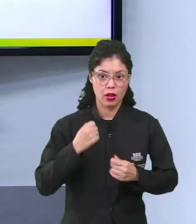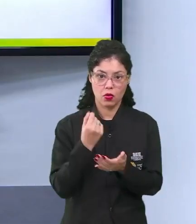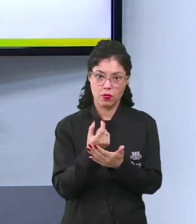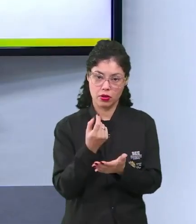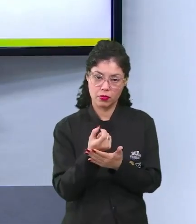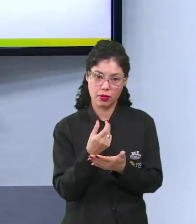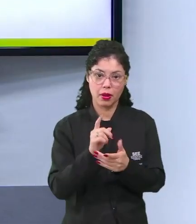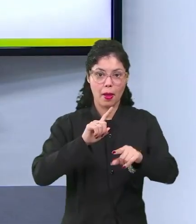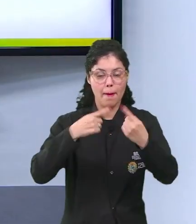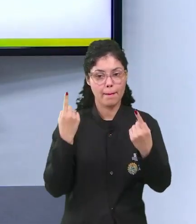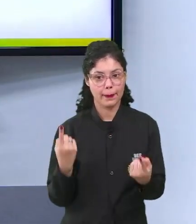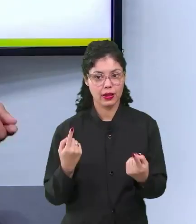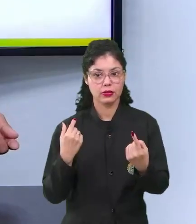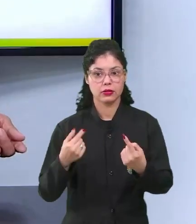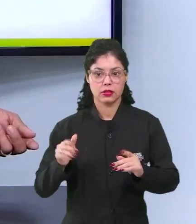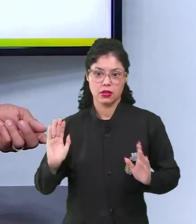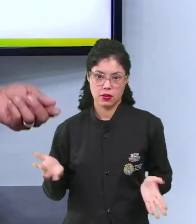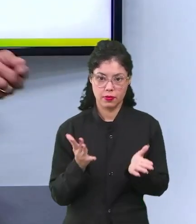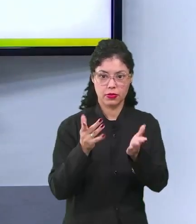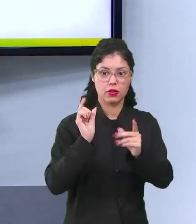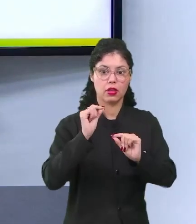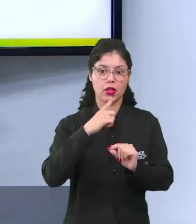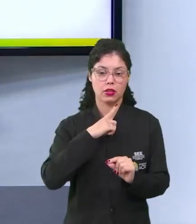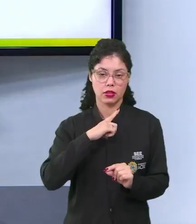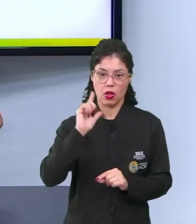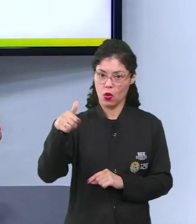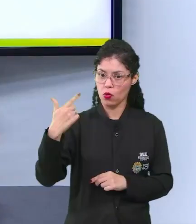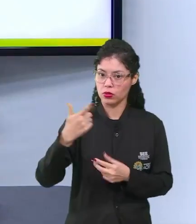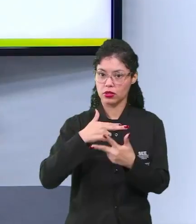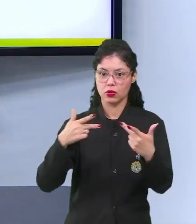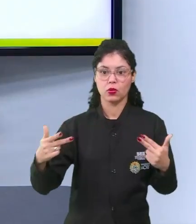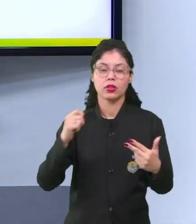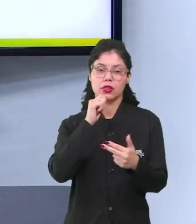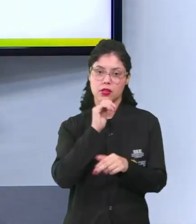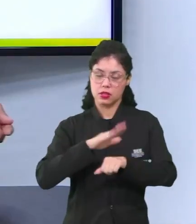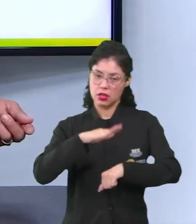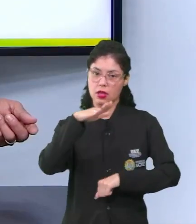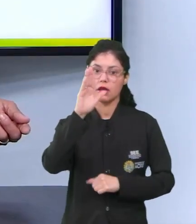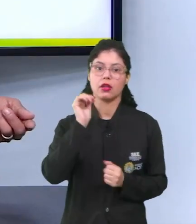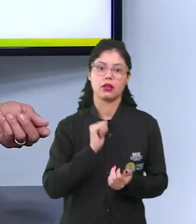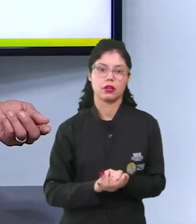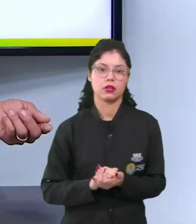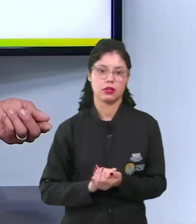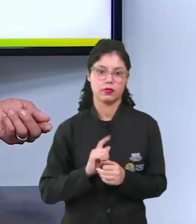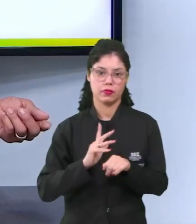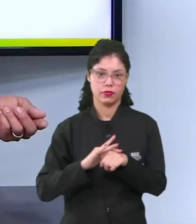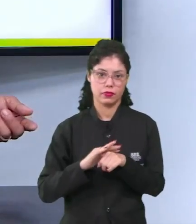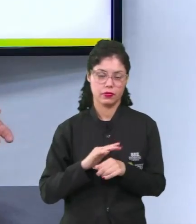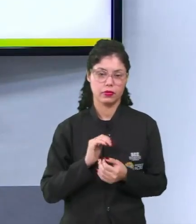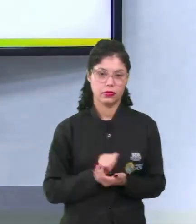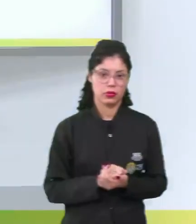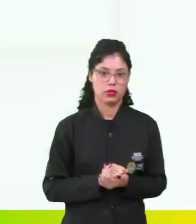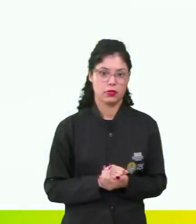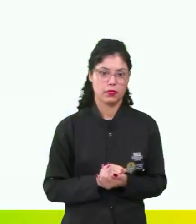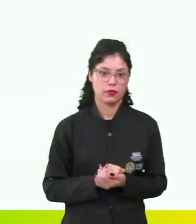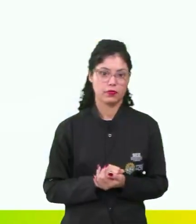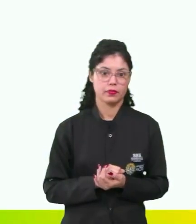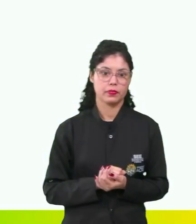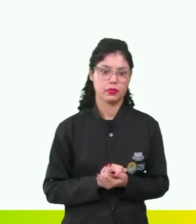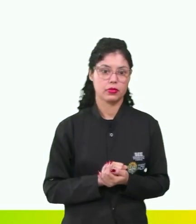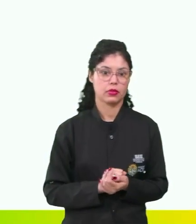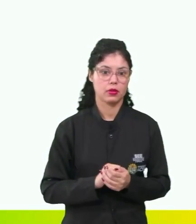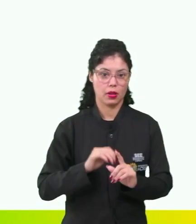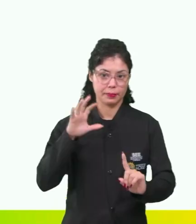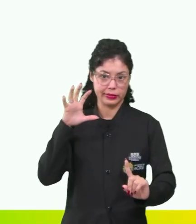adoecem, mas isso me impulsiona a comprar outras coisas para curar a doença. Bom, então,